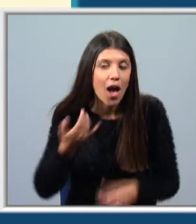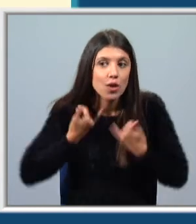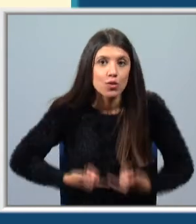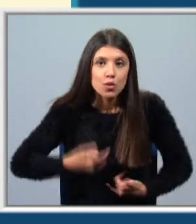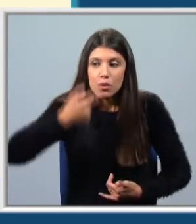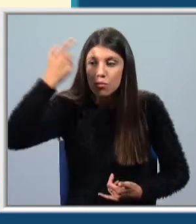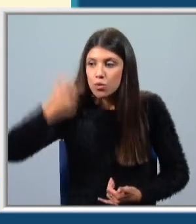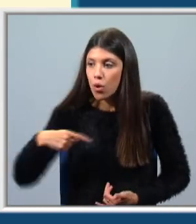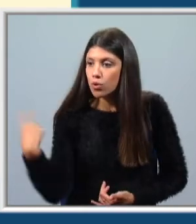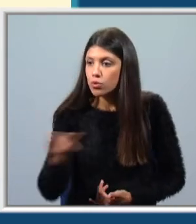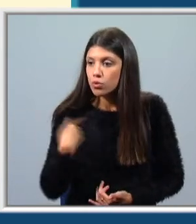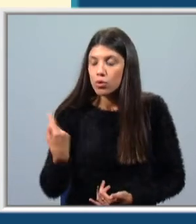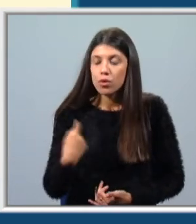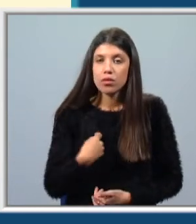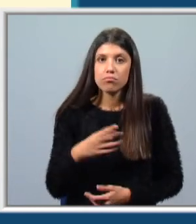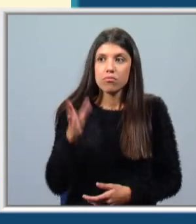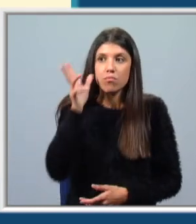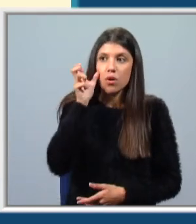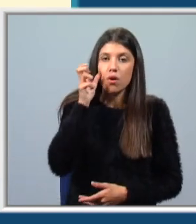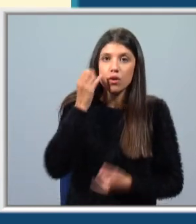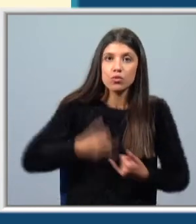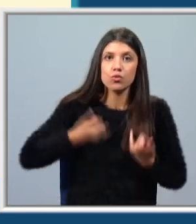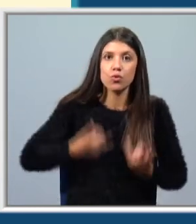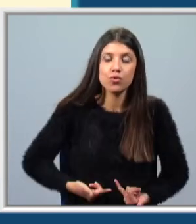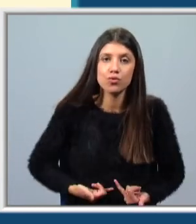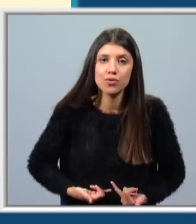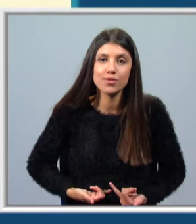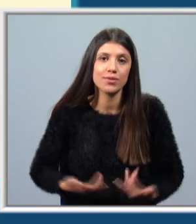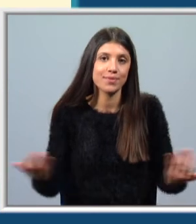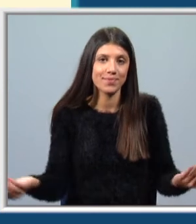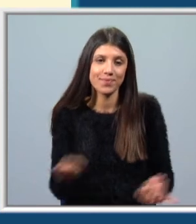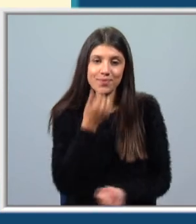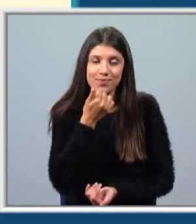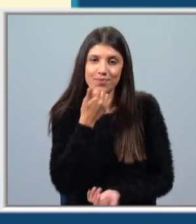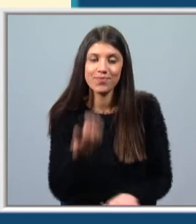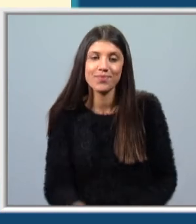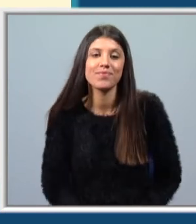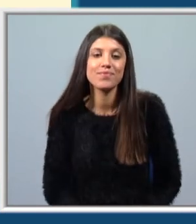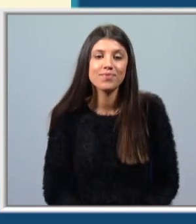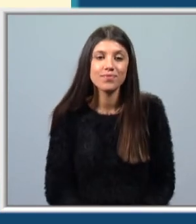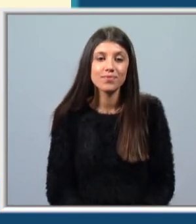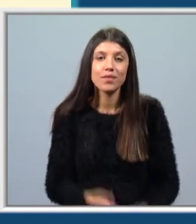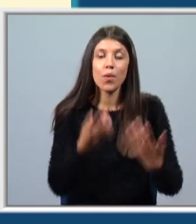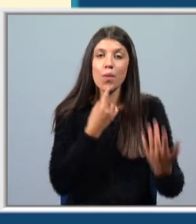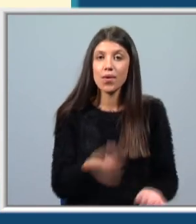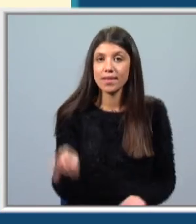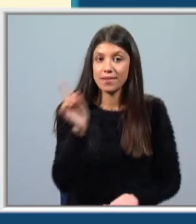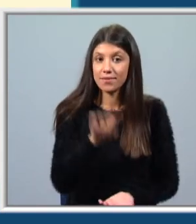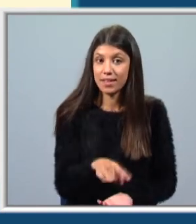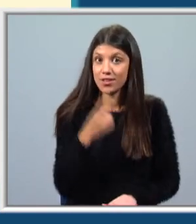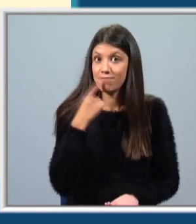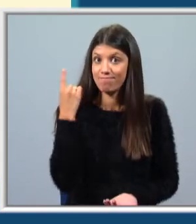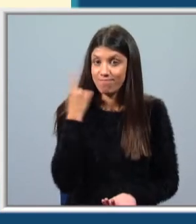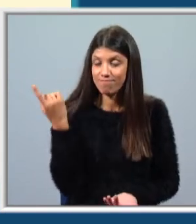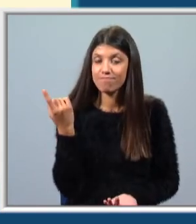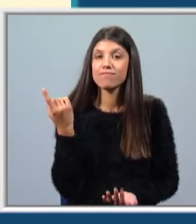aquelas pessoas apanharam. Que peripécia! E novamente,